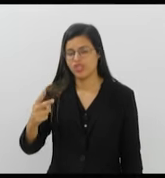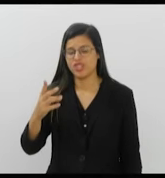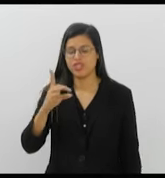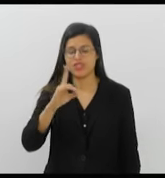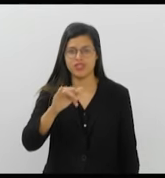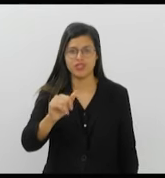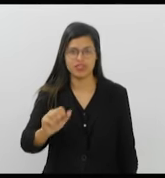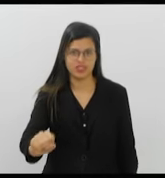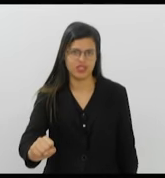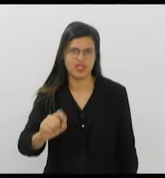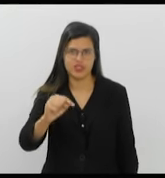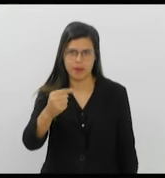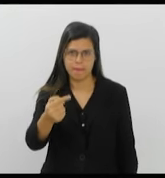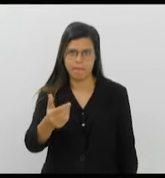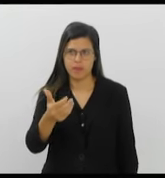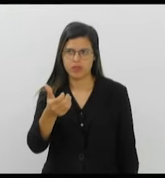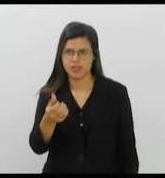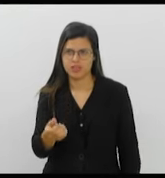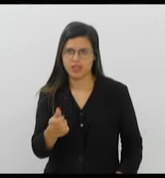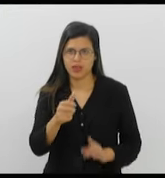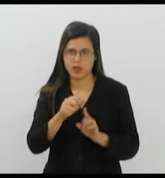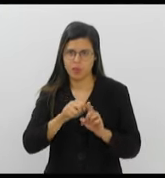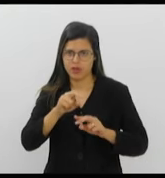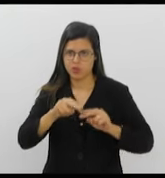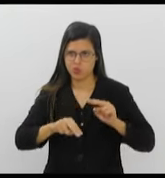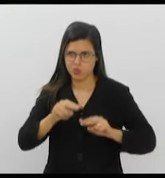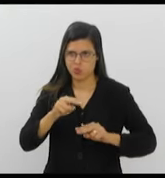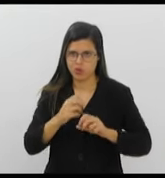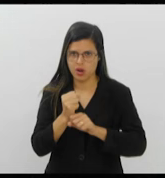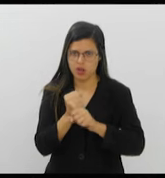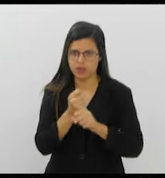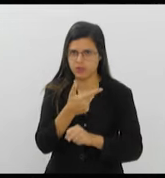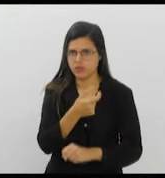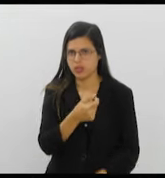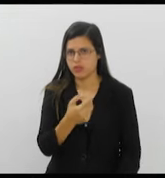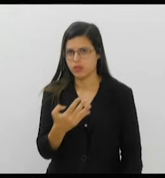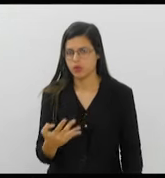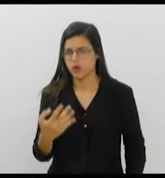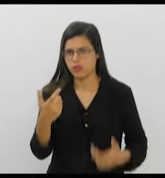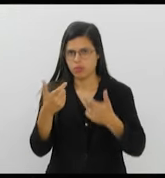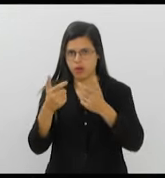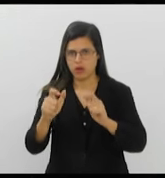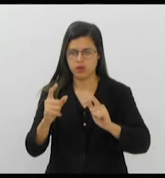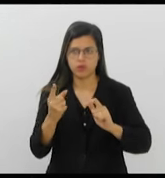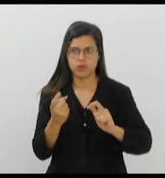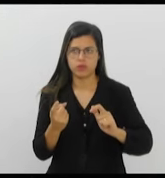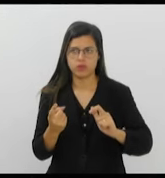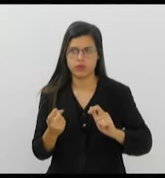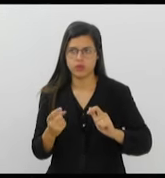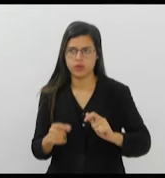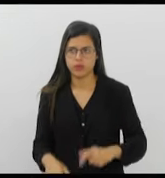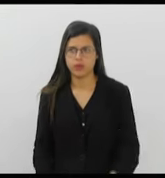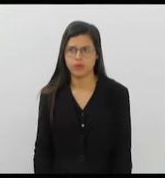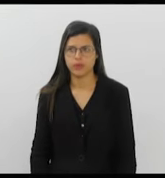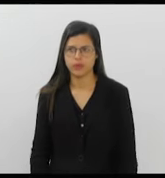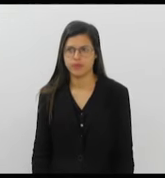dois dias depois, 6 de junho de 24, acrescenta um parágrafo único e exceptua